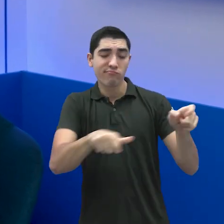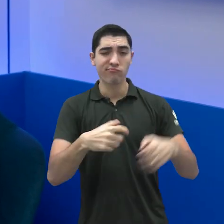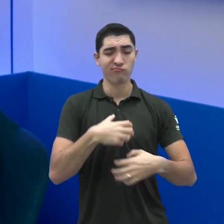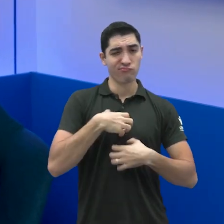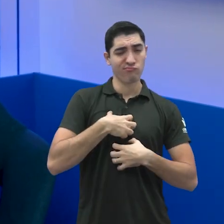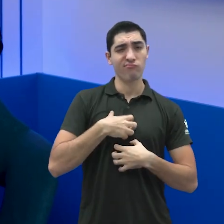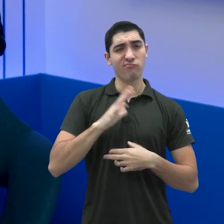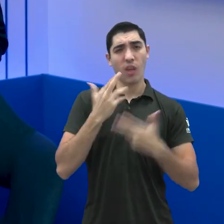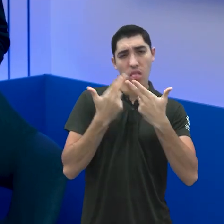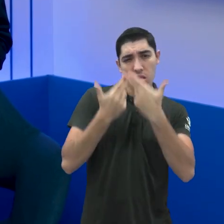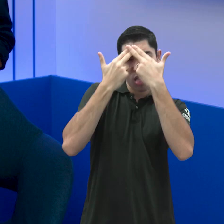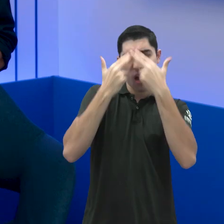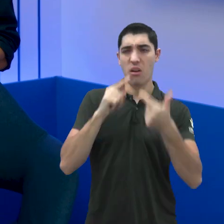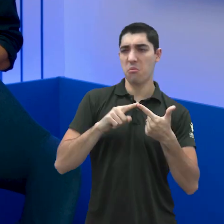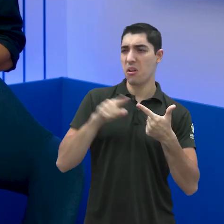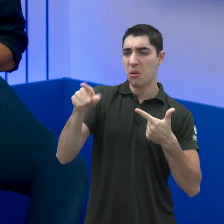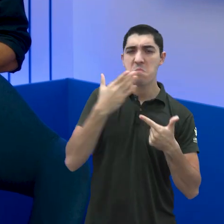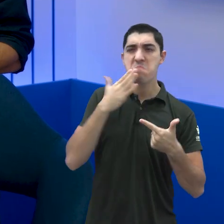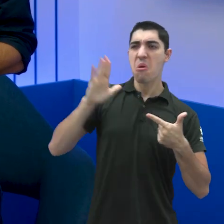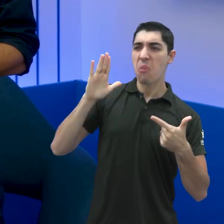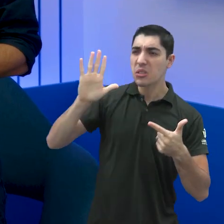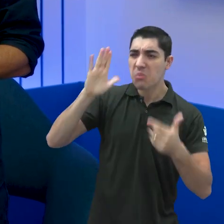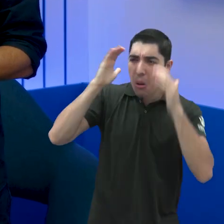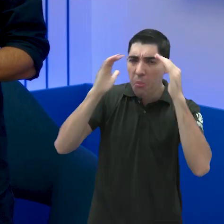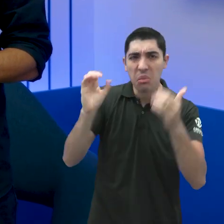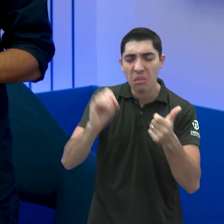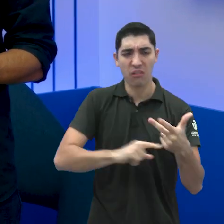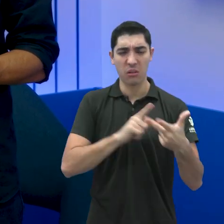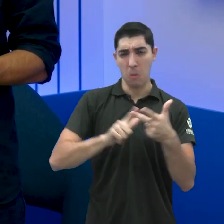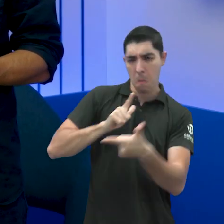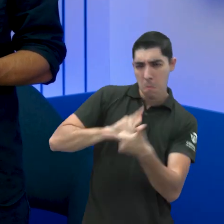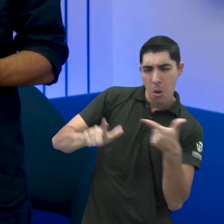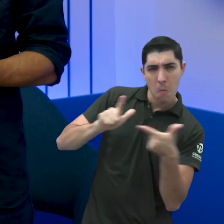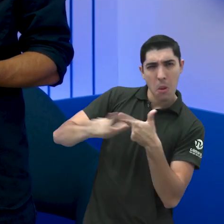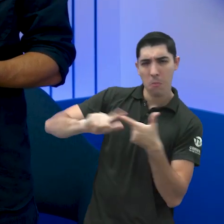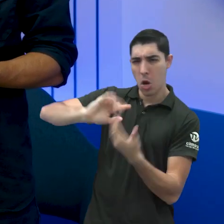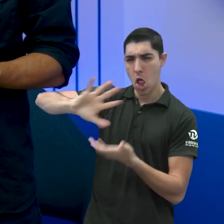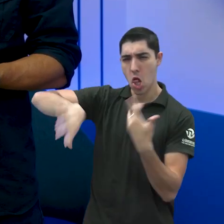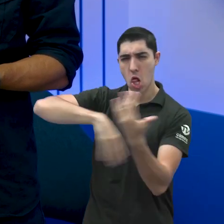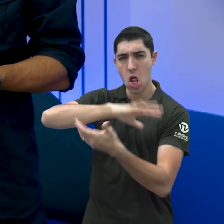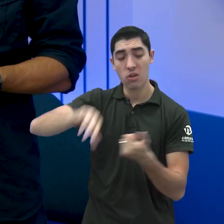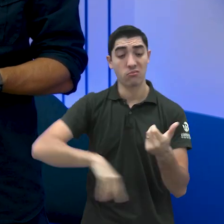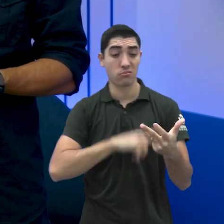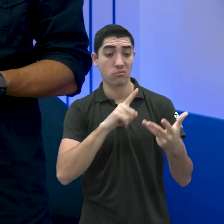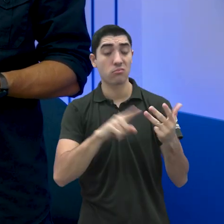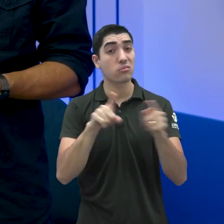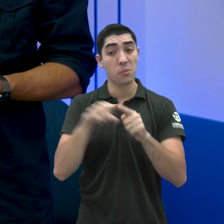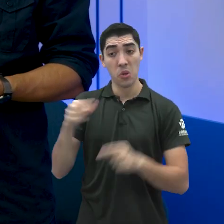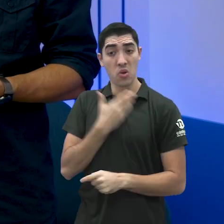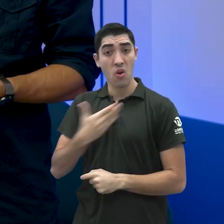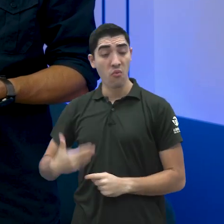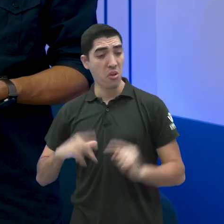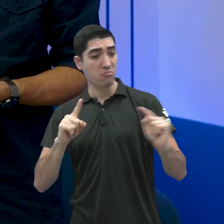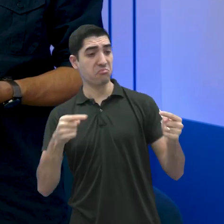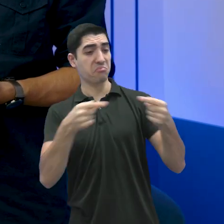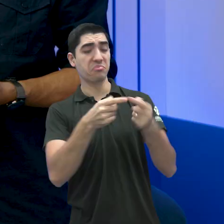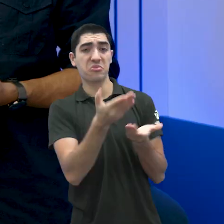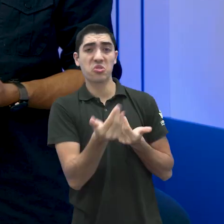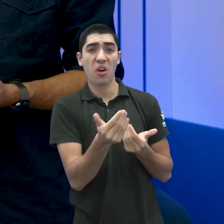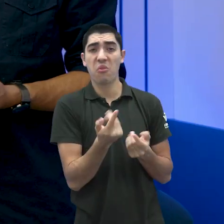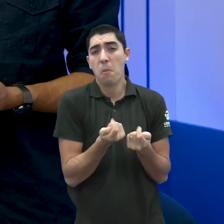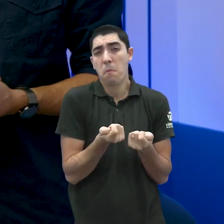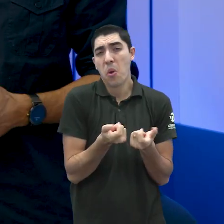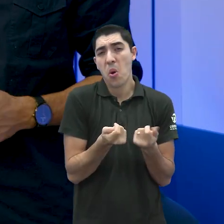de frustração com promessas não cumpridas, escândalos e um sistema que pouco dialoga com a realidade